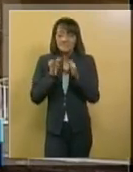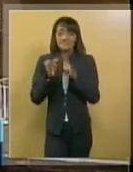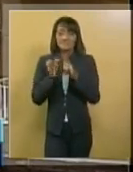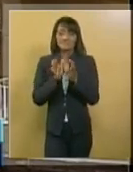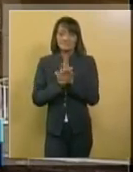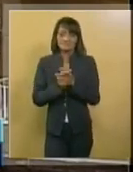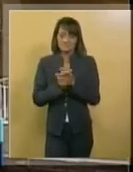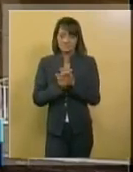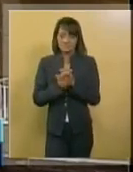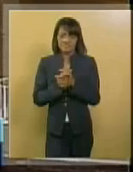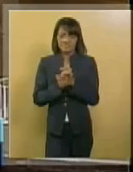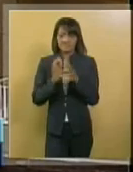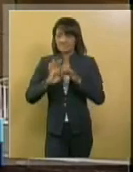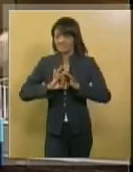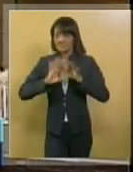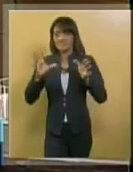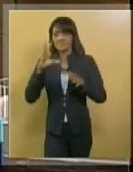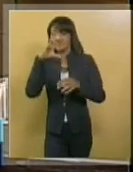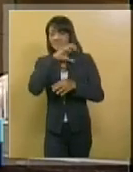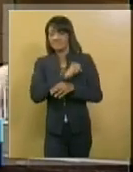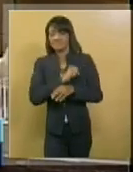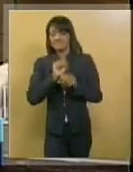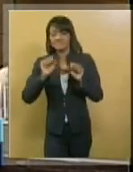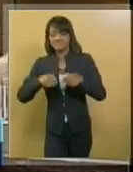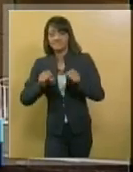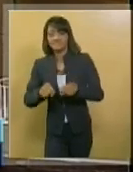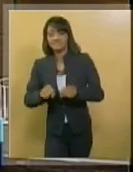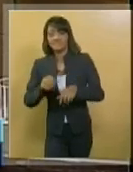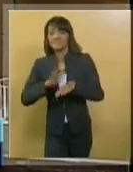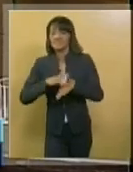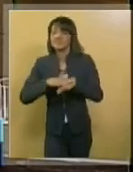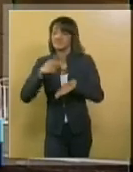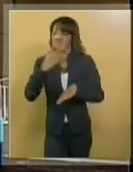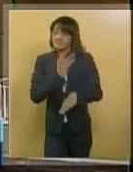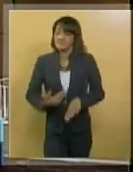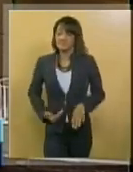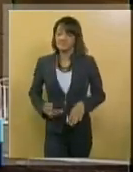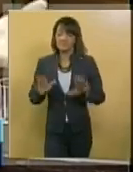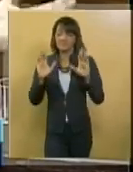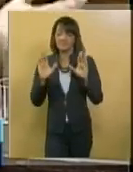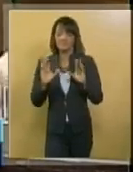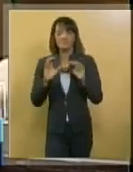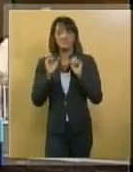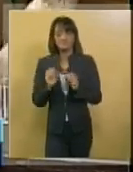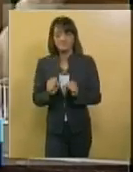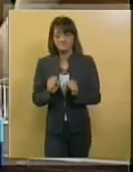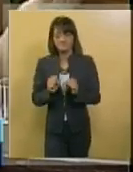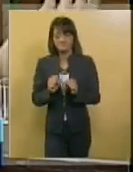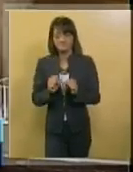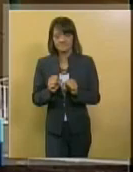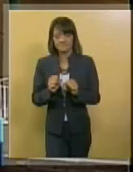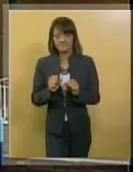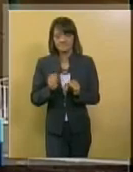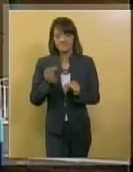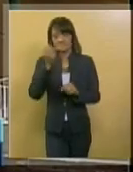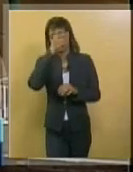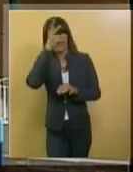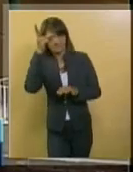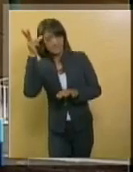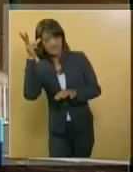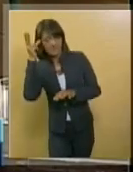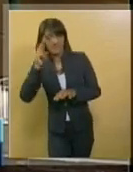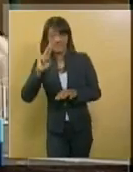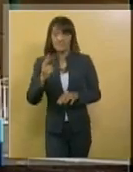sejam liberados o mais breve possível, e aí depende de vontade política, para que o gestor mor, caso do